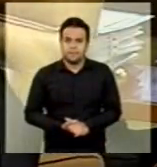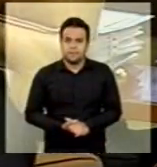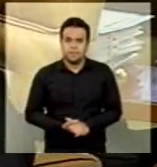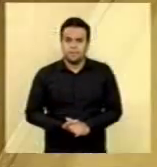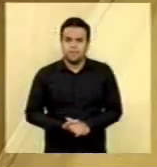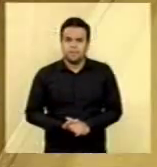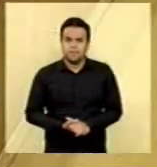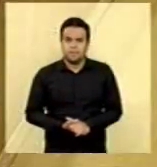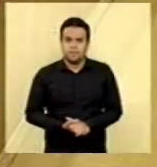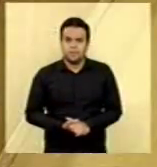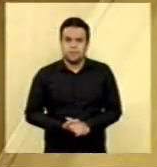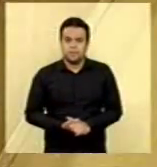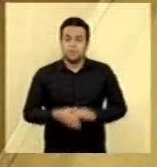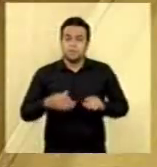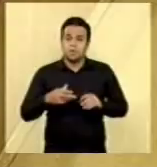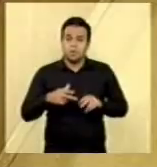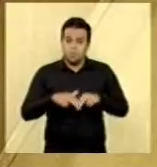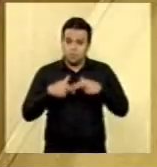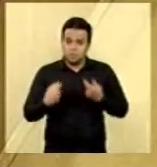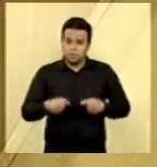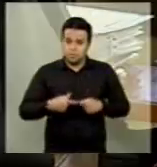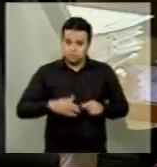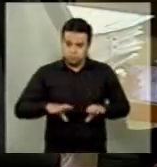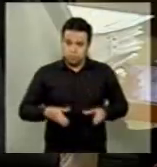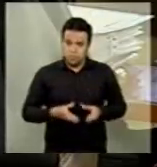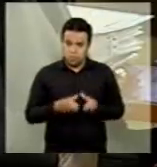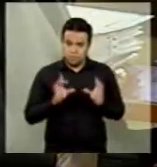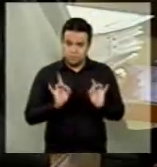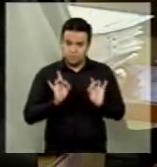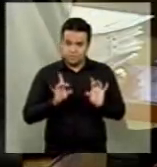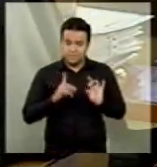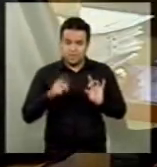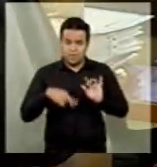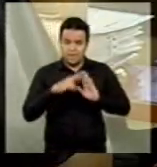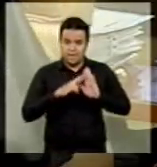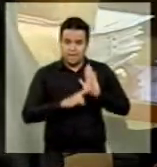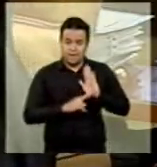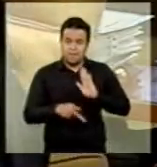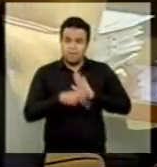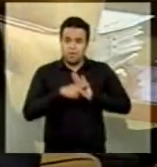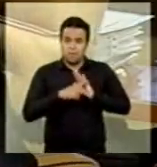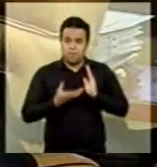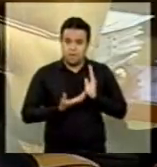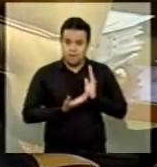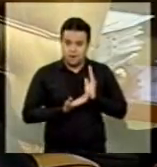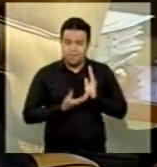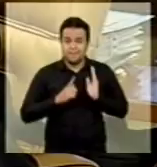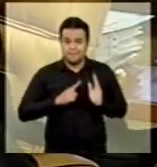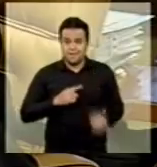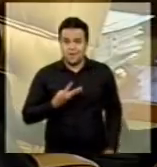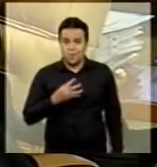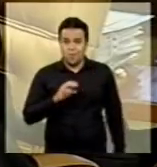deve-se formar uma comissão especial, de acordo com o regimento da Câmara, que terá o prazo de 40